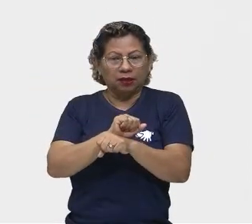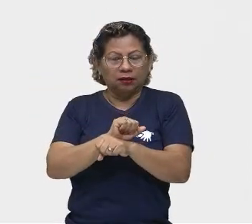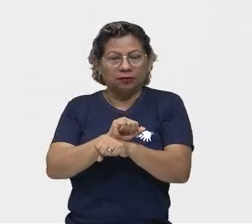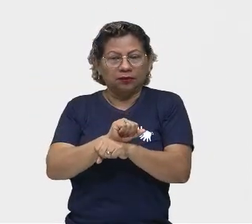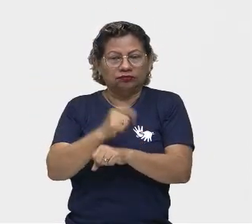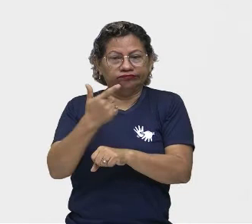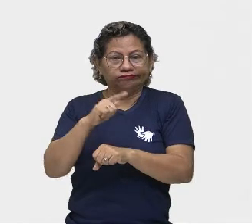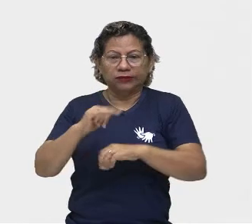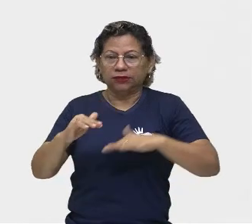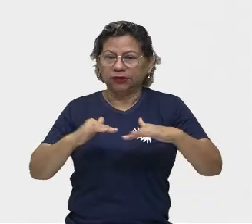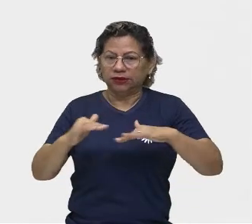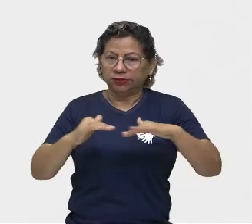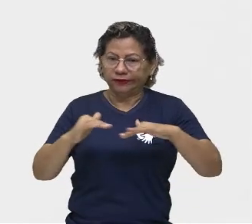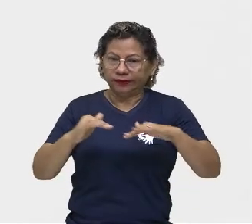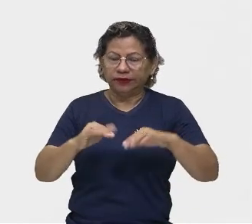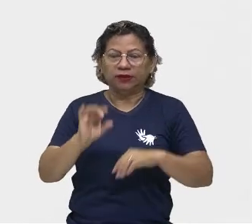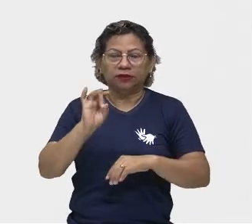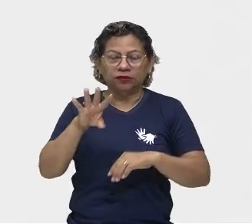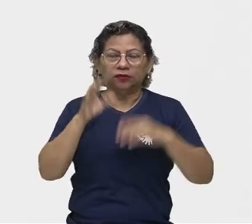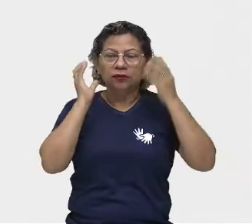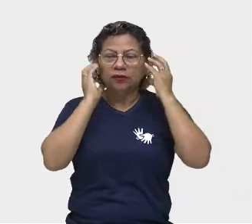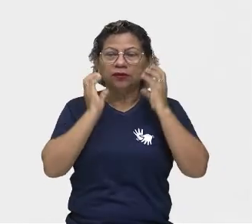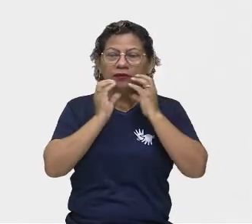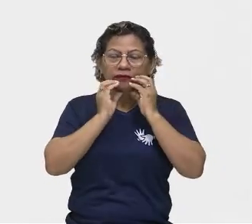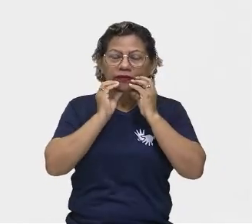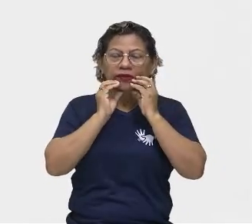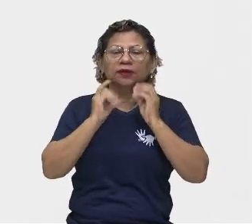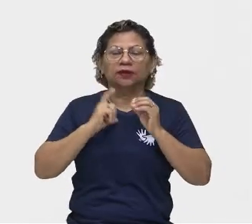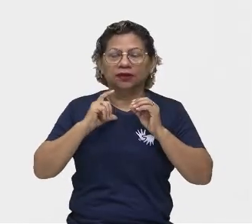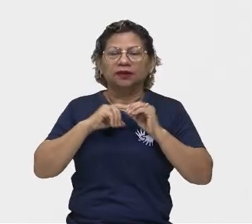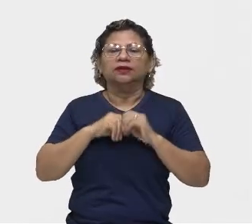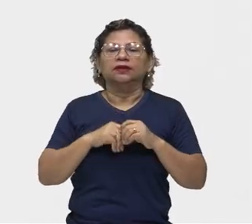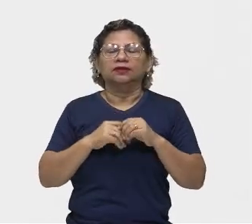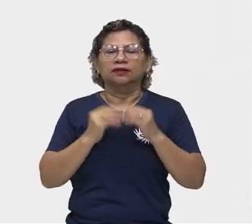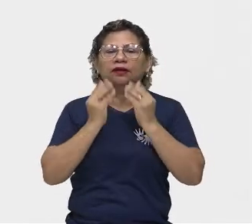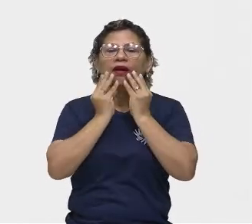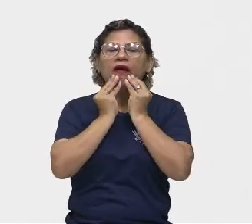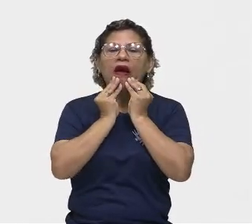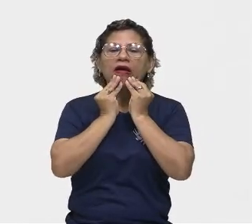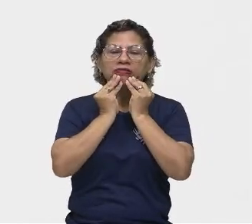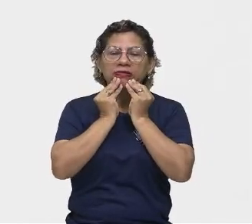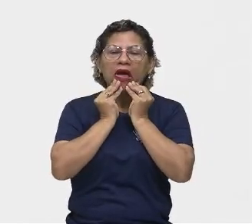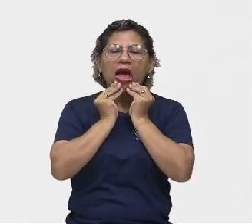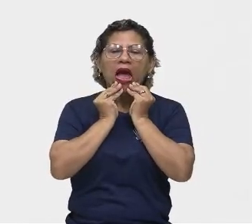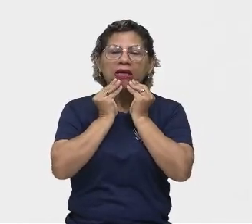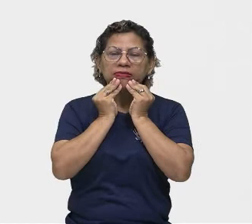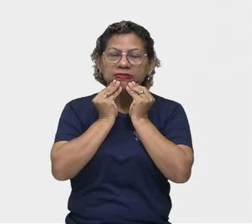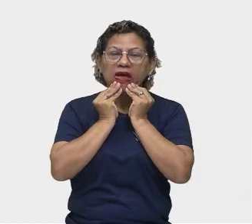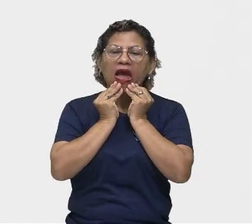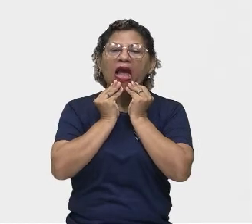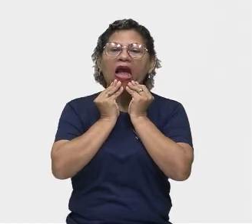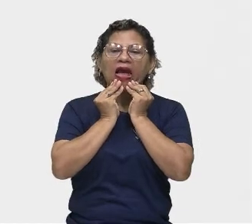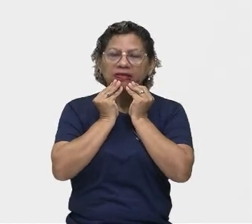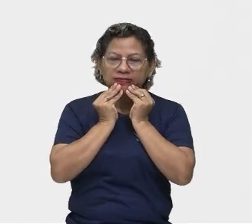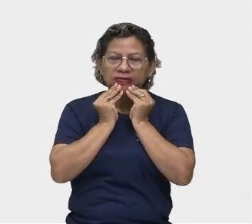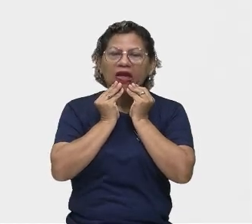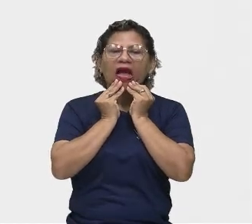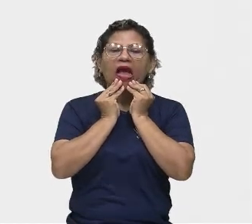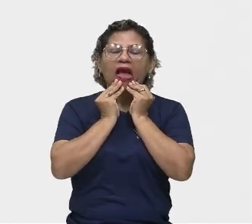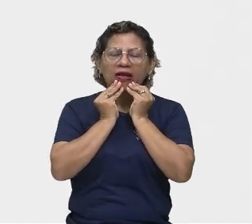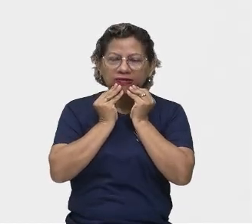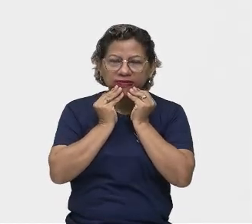estrutura aqui dos ossos do da face que é chamada de mandíbula por isso que a gente consegue gesticular abrir a boca